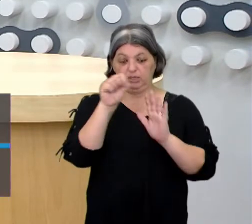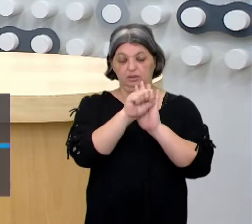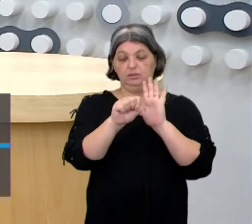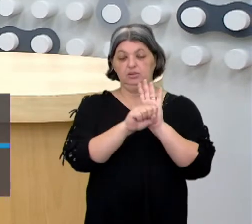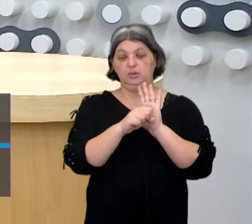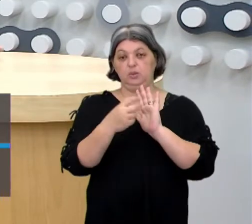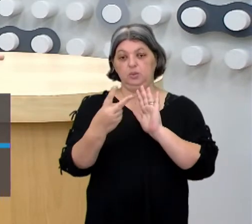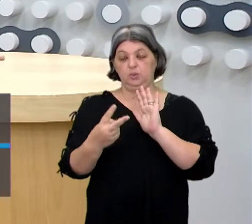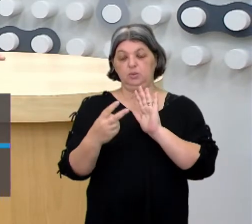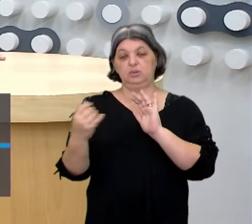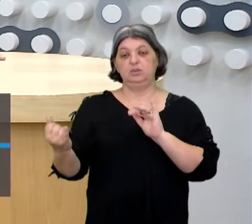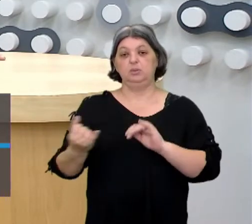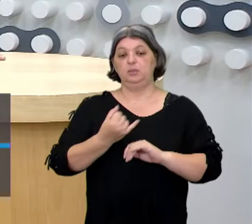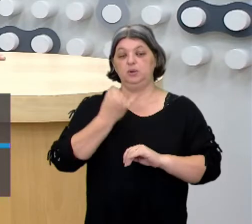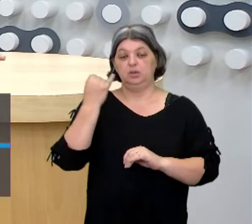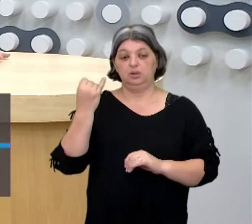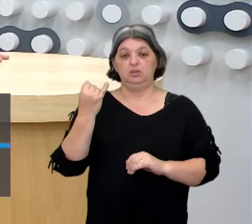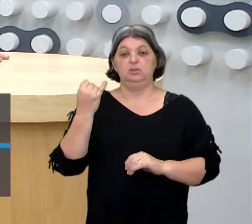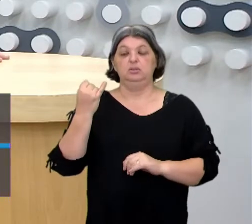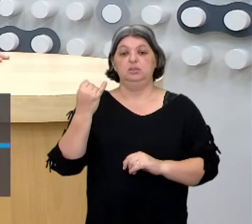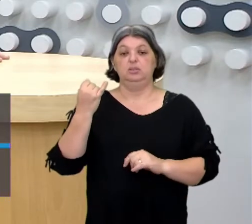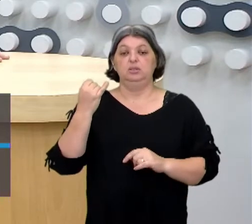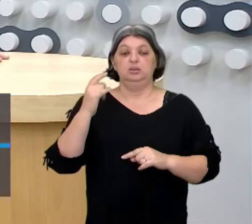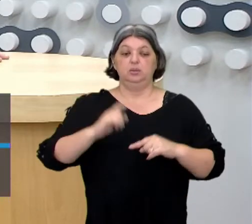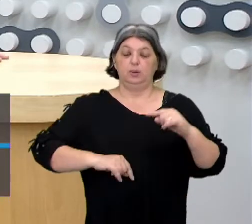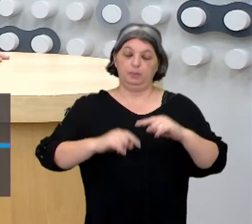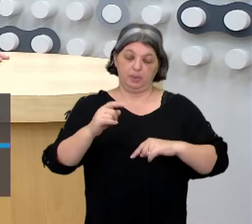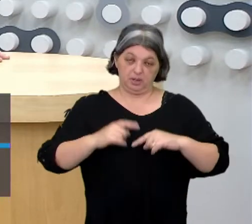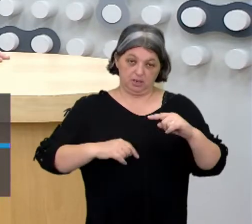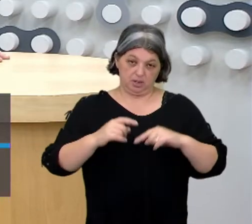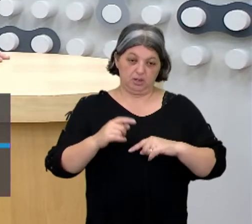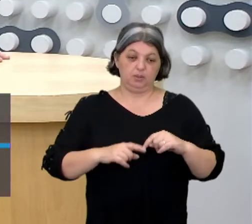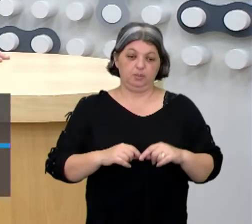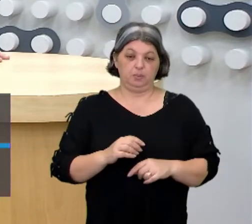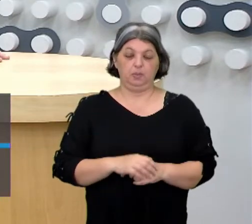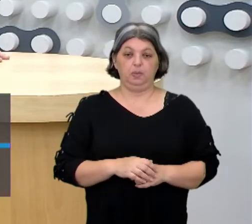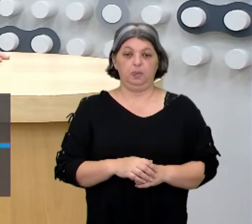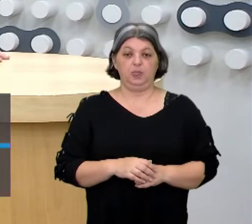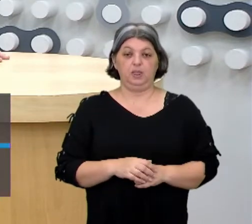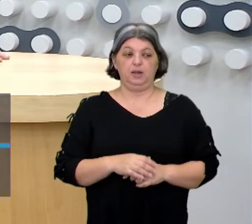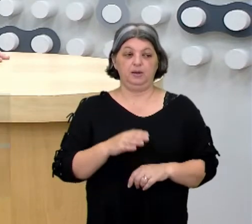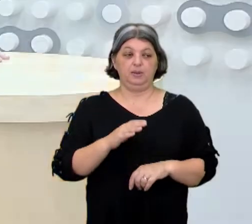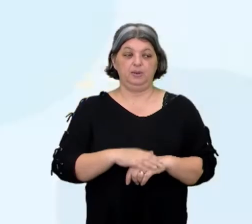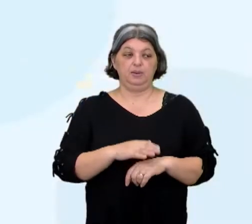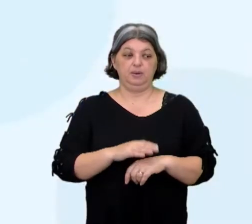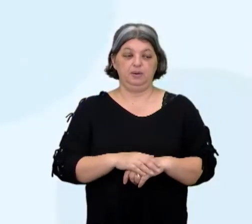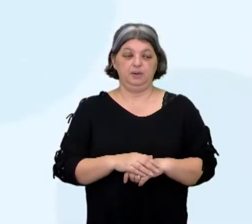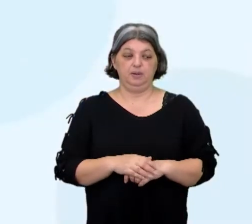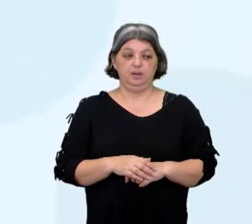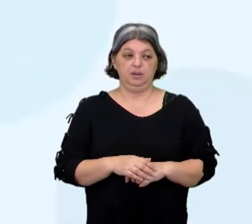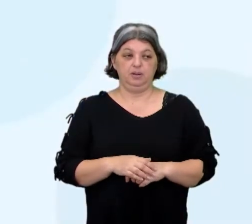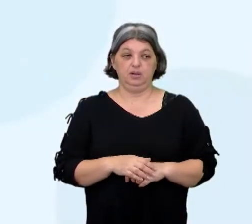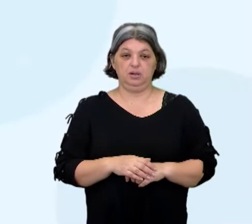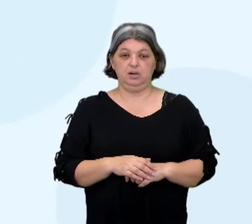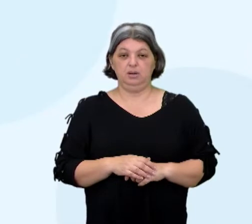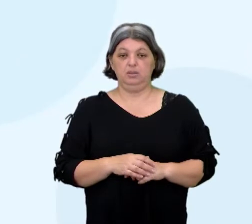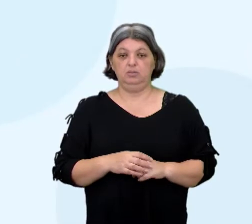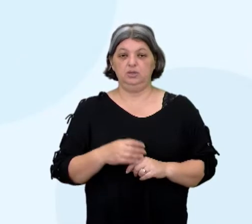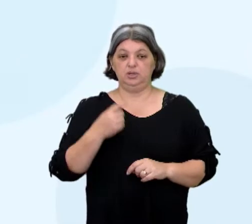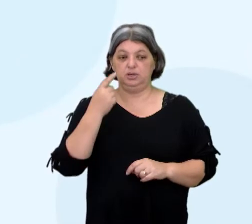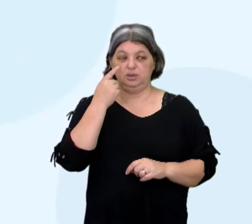importância aí desse aparelho, né, rústico, né, um aparelho rústico feito aí artesanalmente, mas que